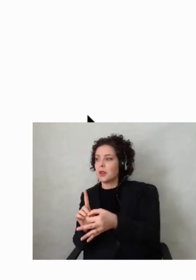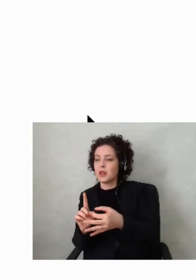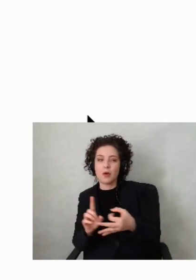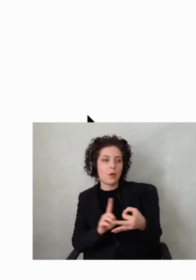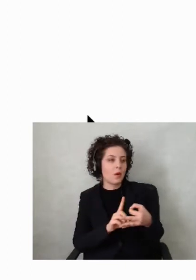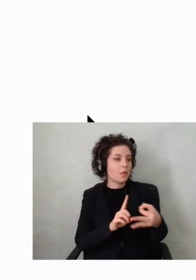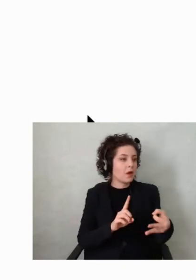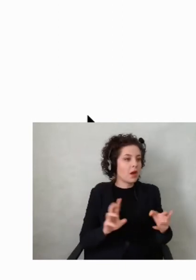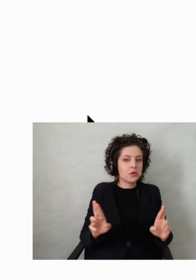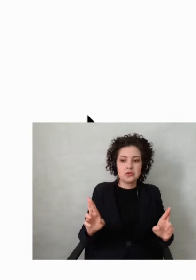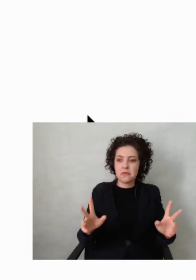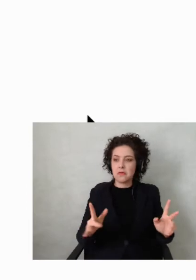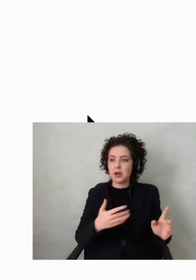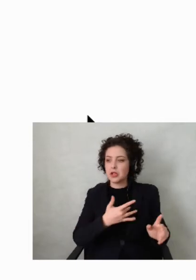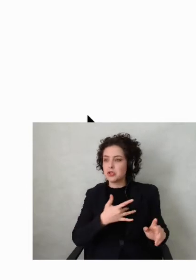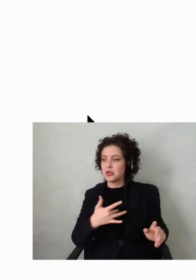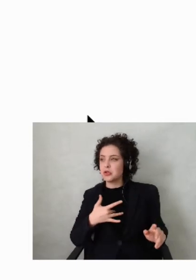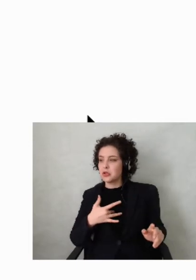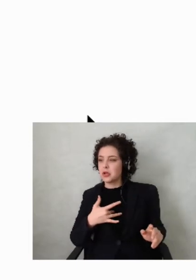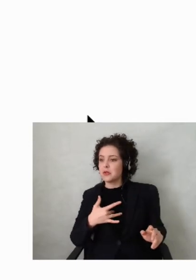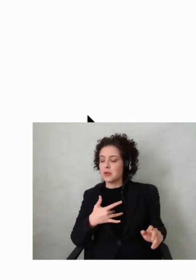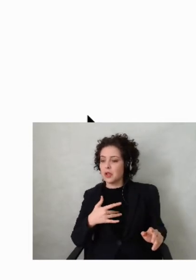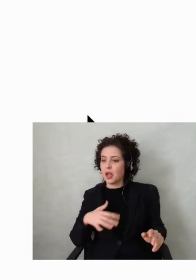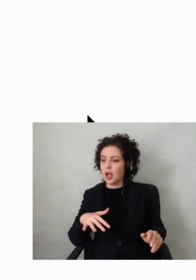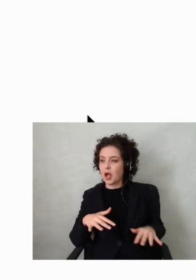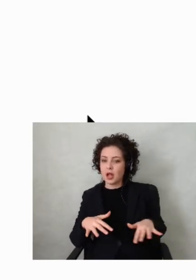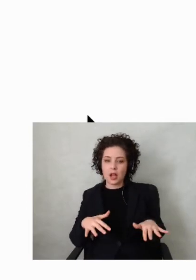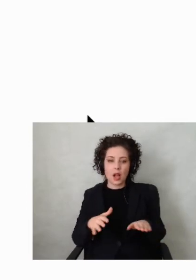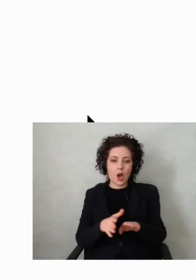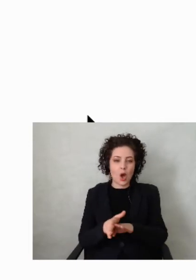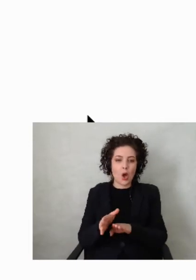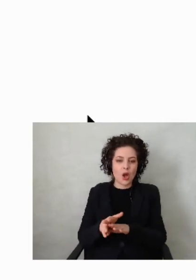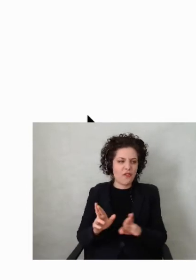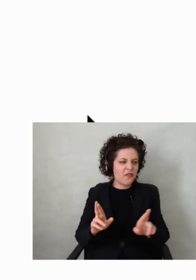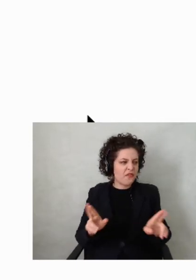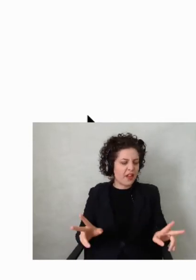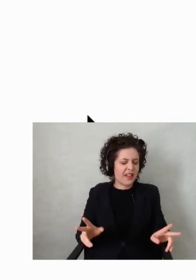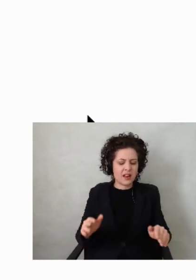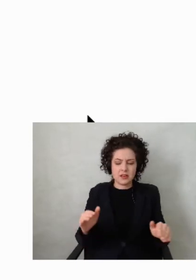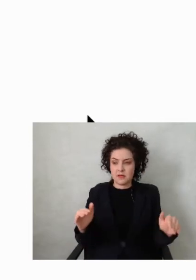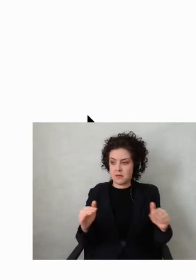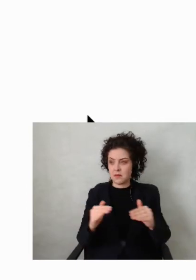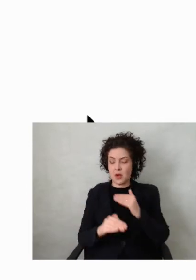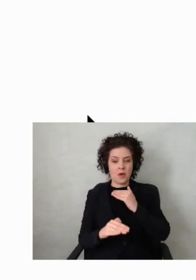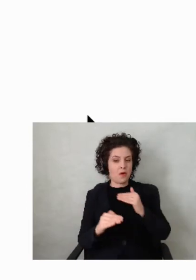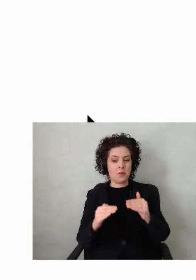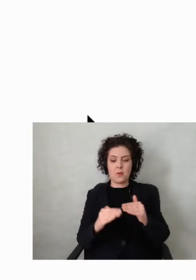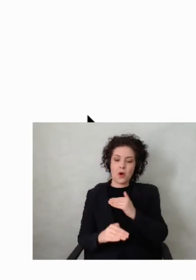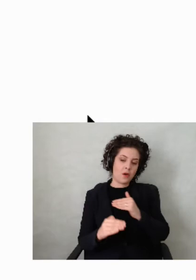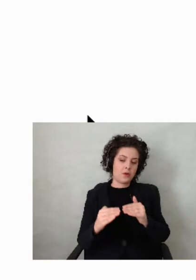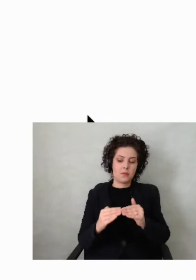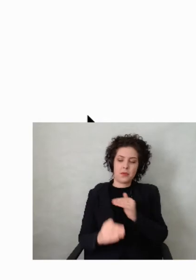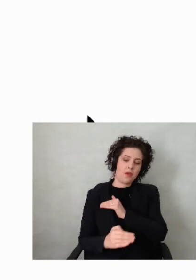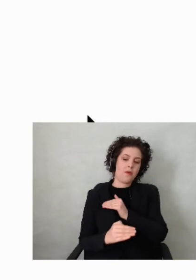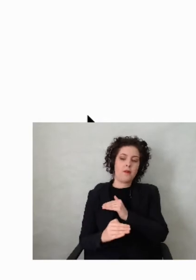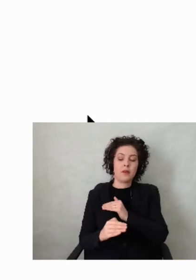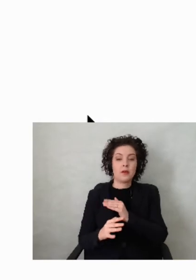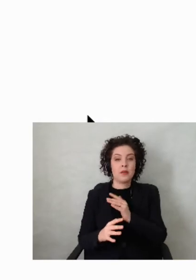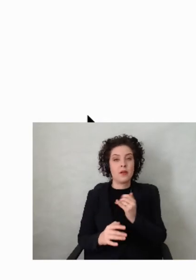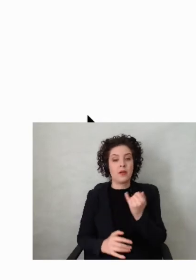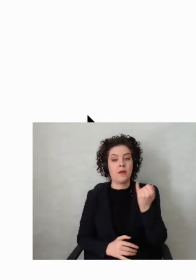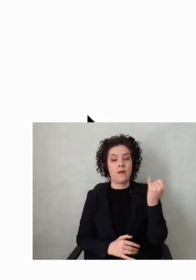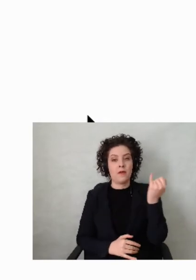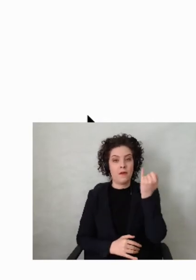saúde pública faziam orientações completamente descabidas ou contraditórias. Então, é importante que a